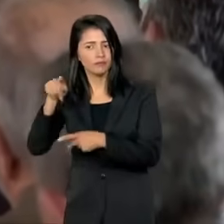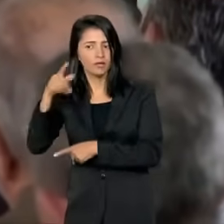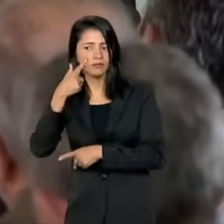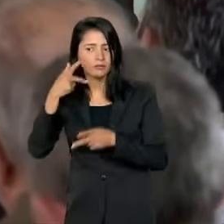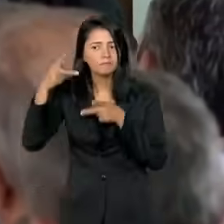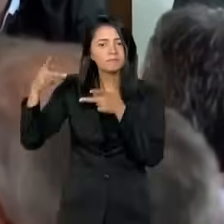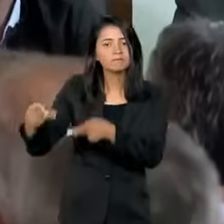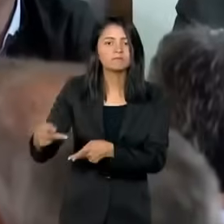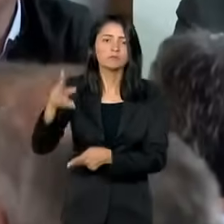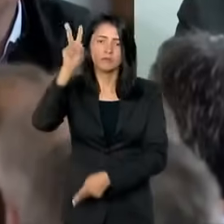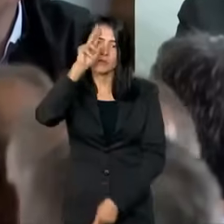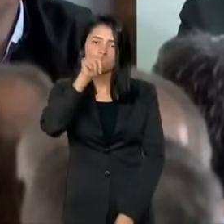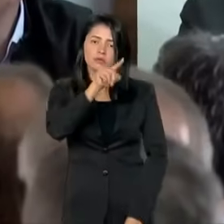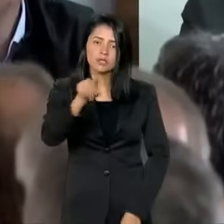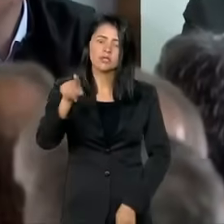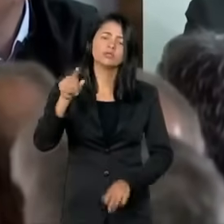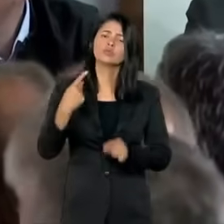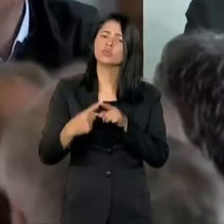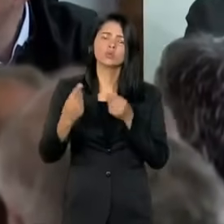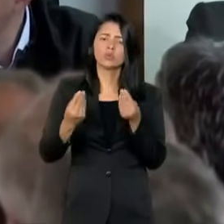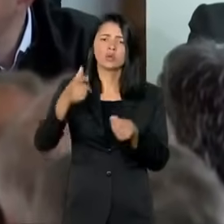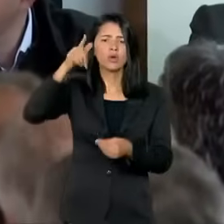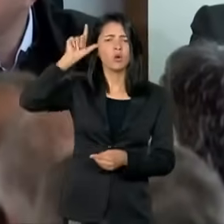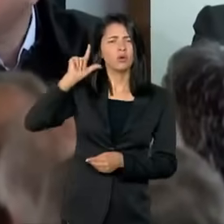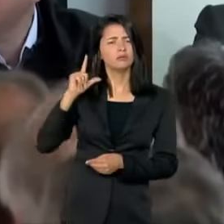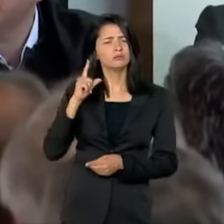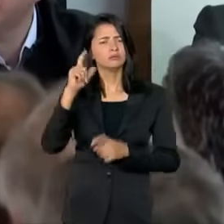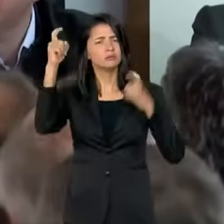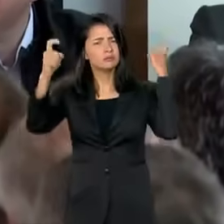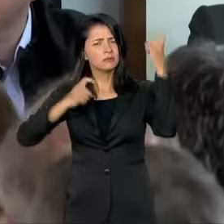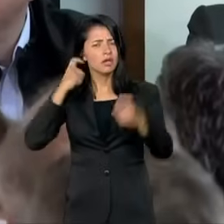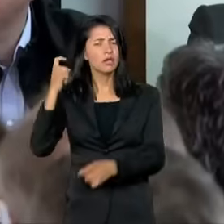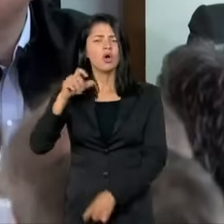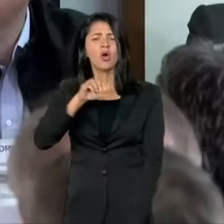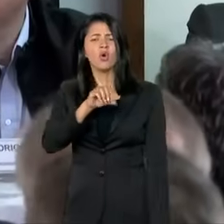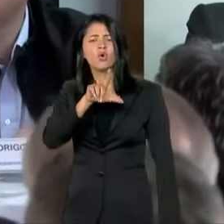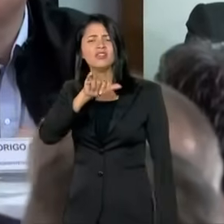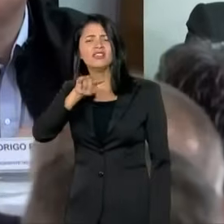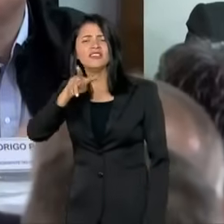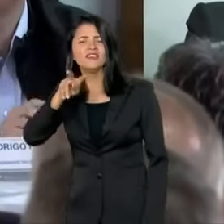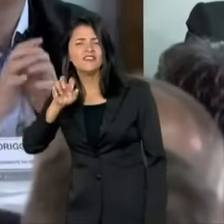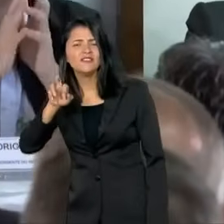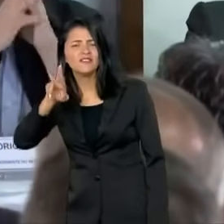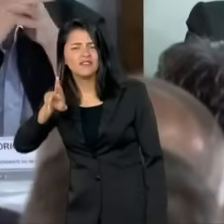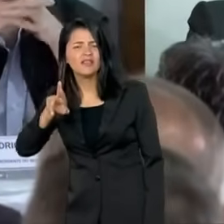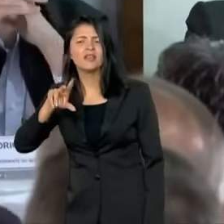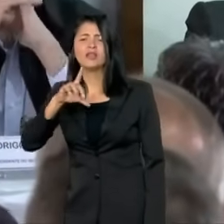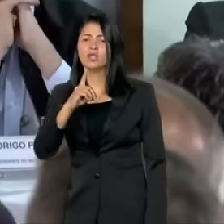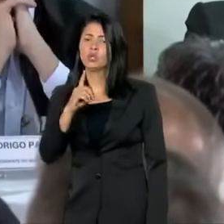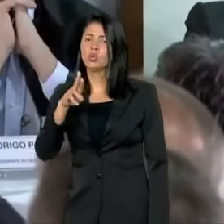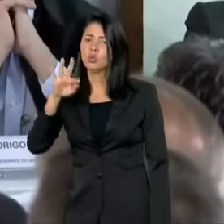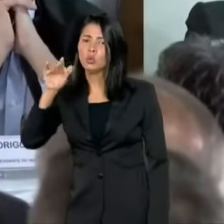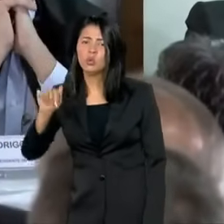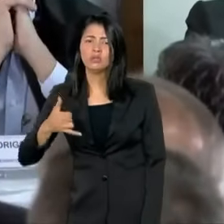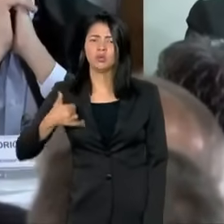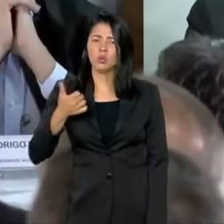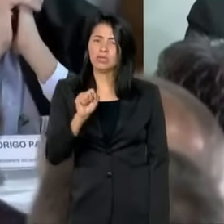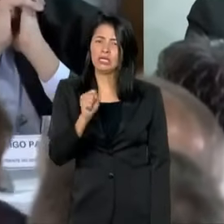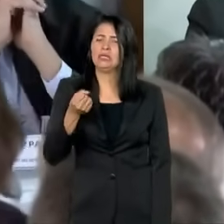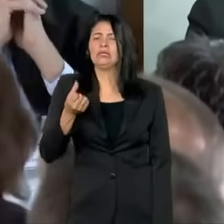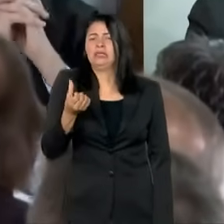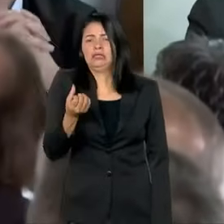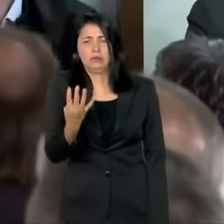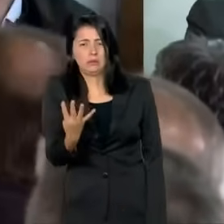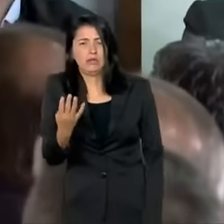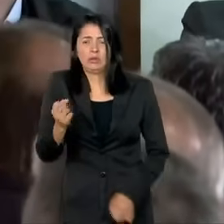lembrar a vocês que ontem eu fiquei preocupado com o meu companheiro Olívio Dutra, porque ele já tem 82 anos, ele está viúvo, está morando sozinho. Eu pensei que a casa